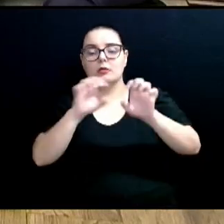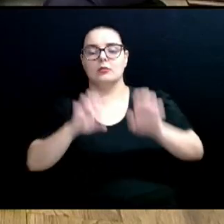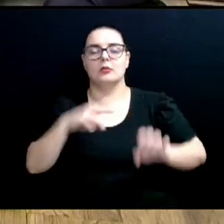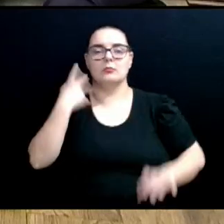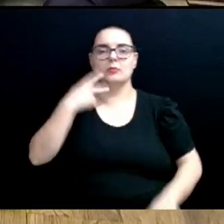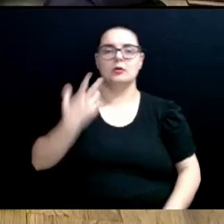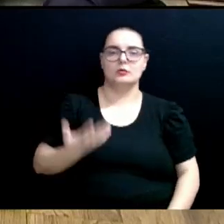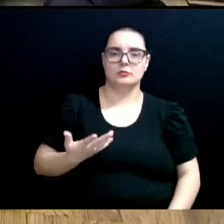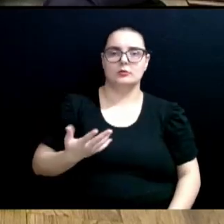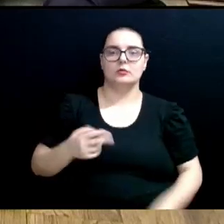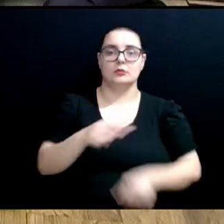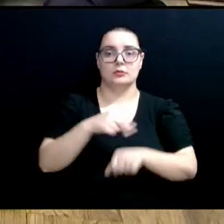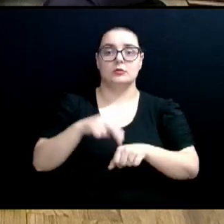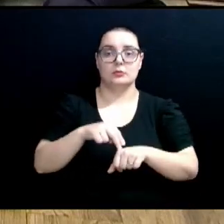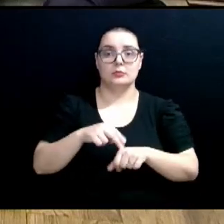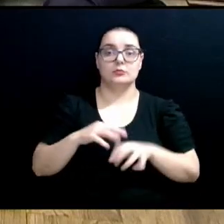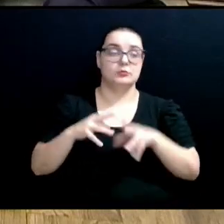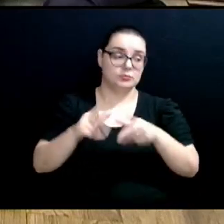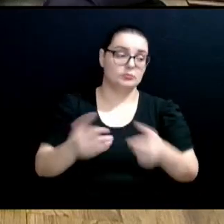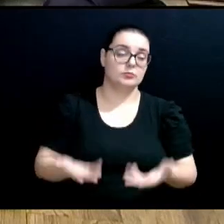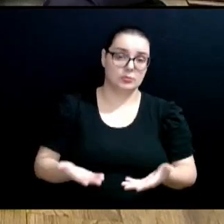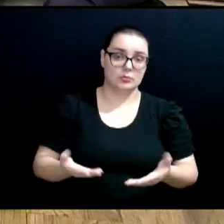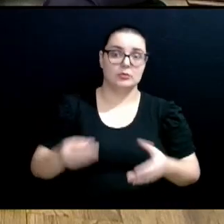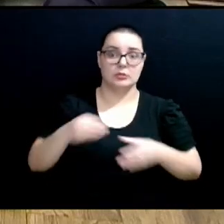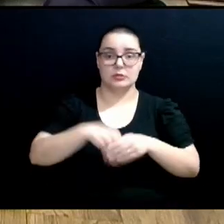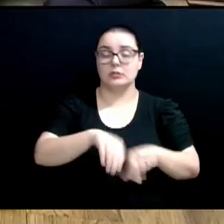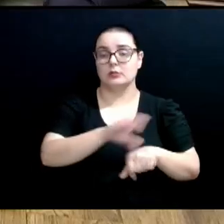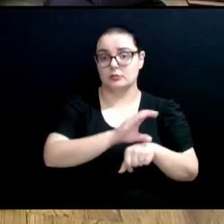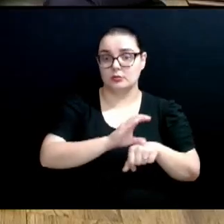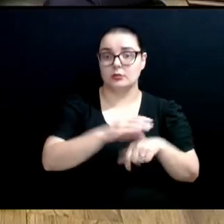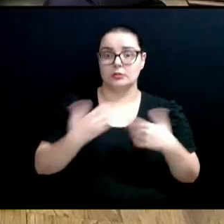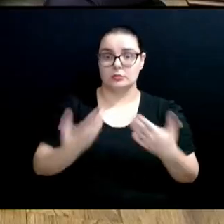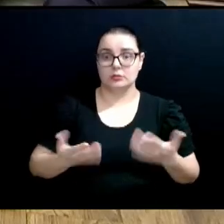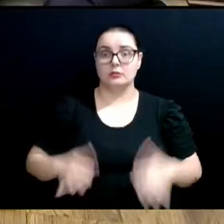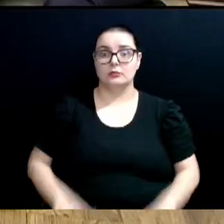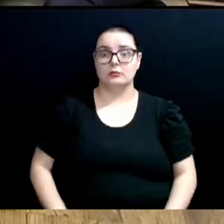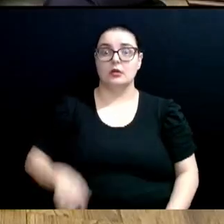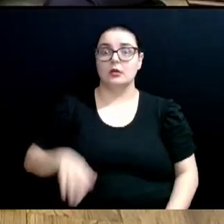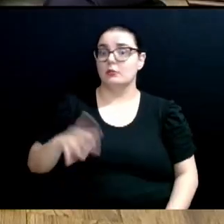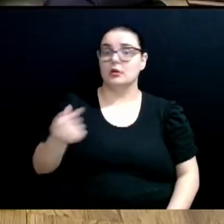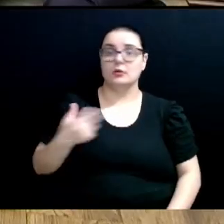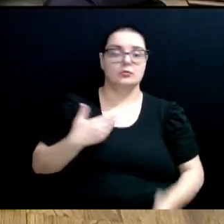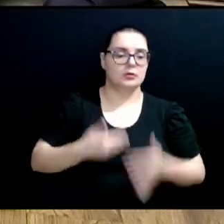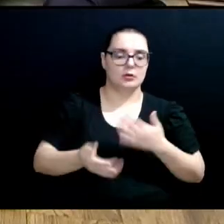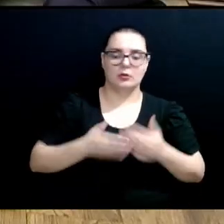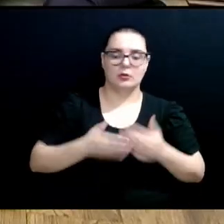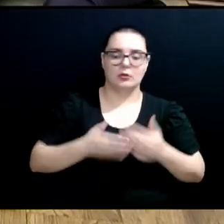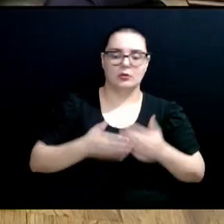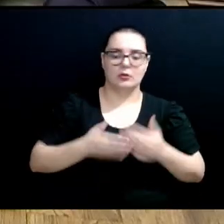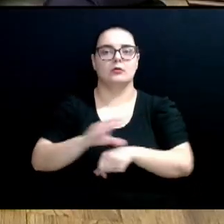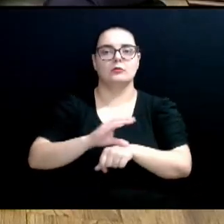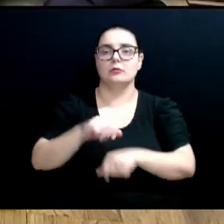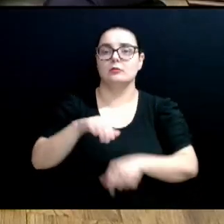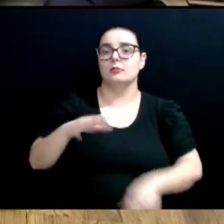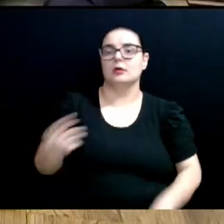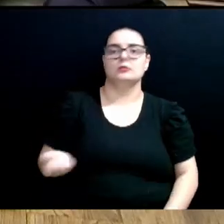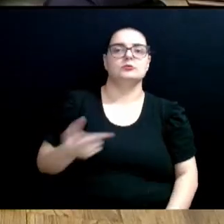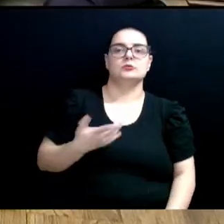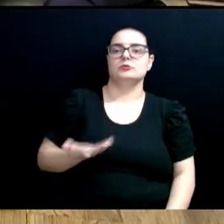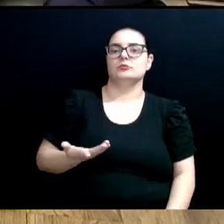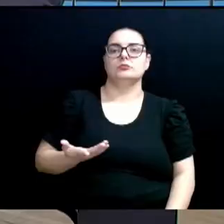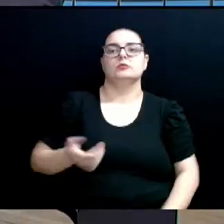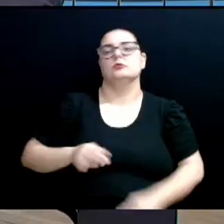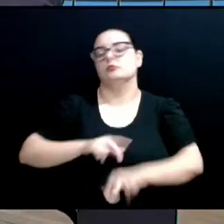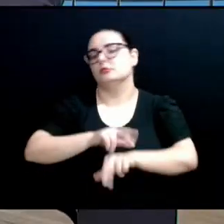nação, do país, né, que está na Constituição. Então, mais do que em qualquer outra Constituição e mais do que em muitos, muitos